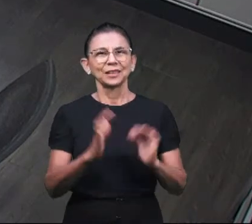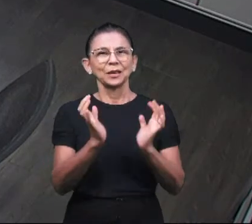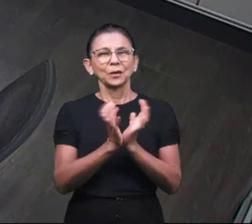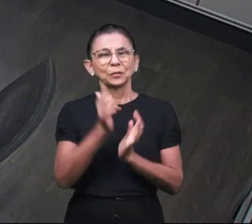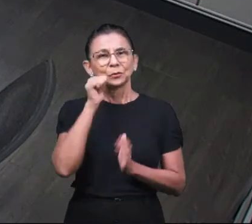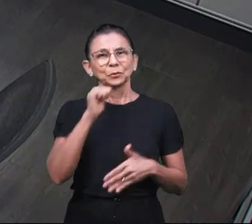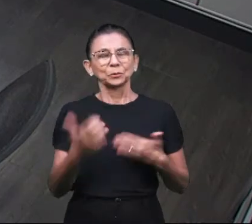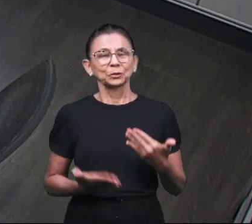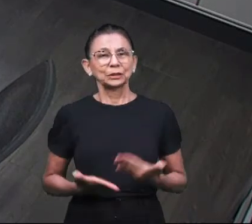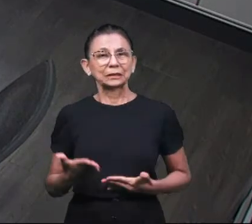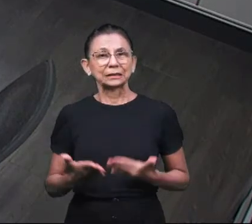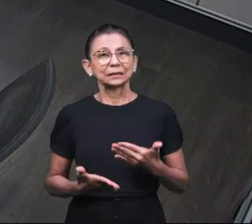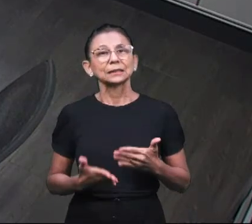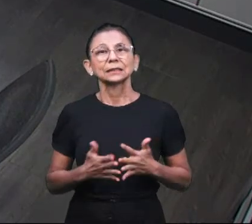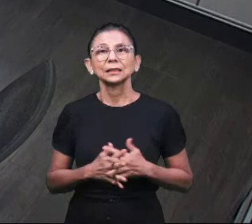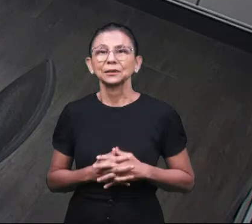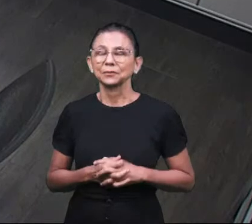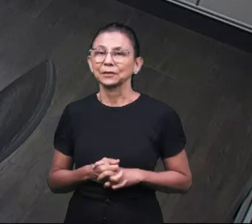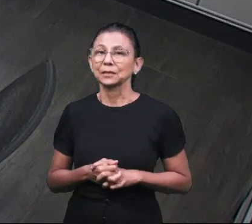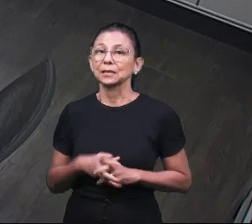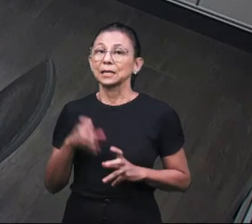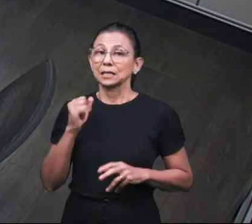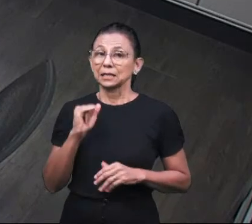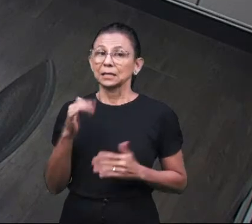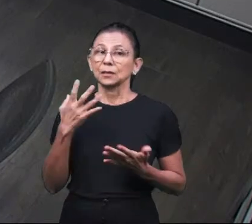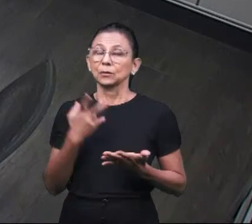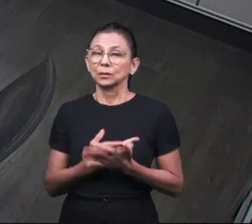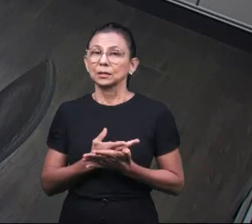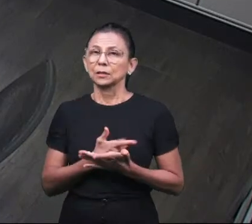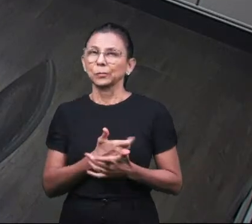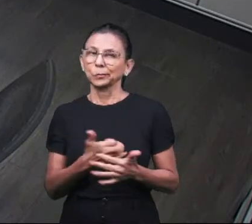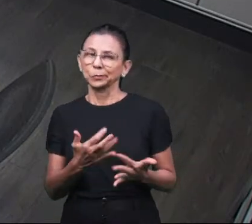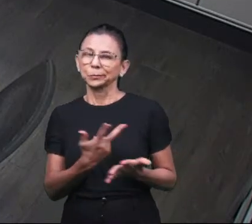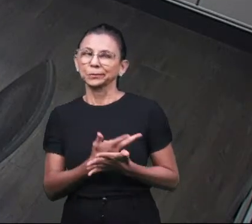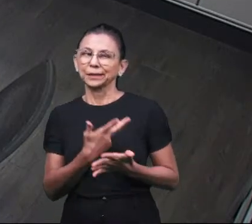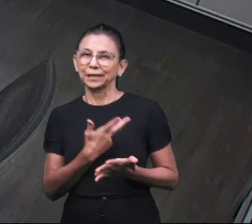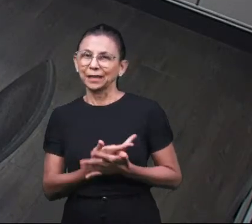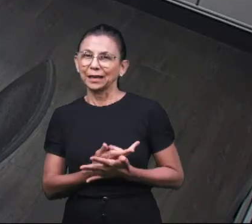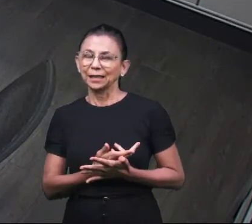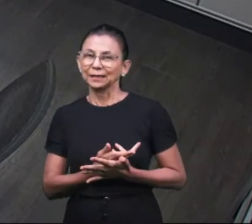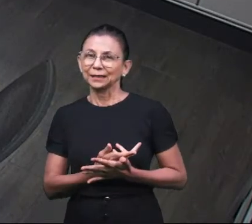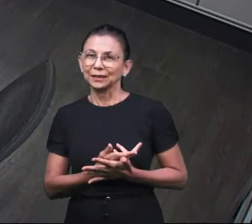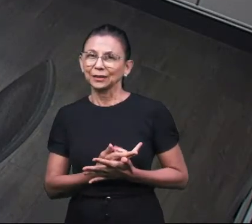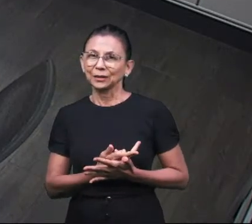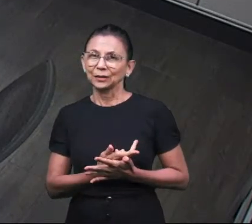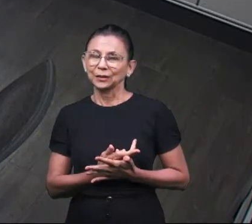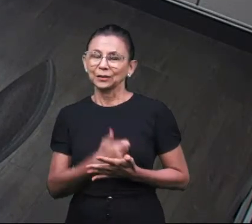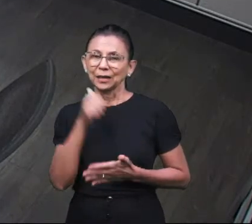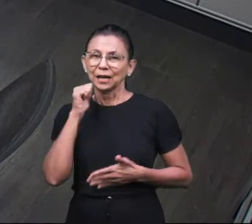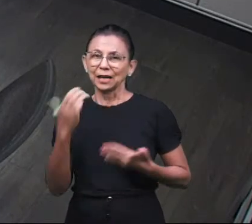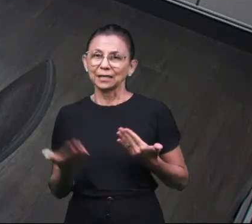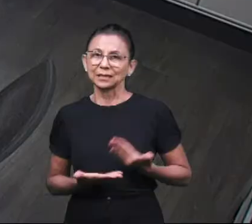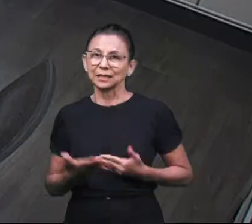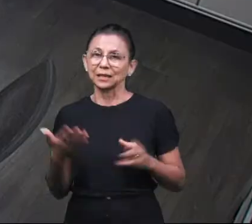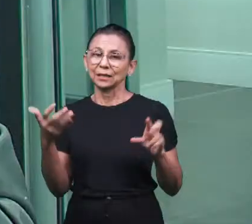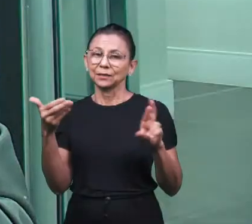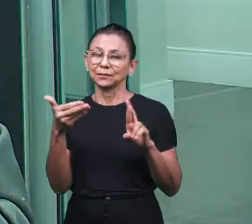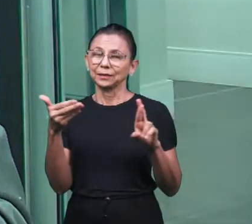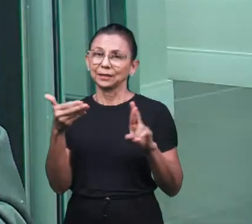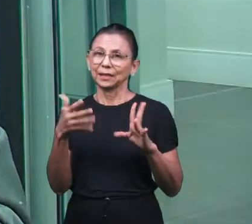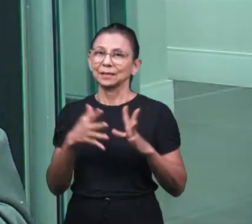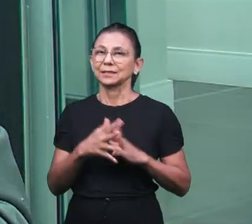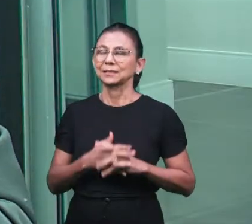Então, quando vê alguma coisa que está fora, as irmãs têm a obrigação de falar com o seu pastor. É a liberdade que o